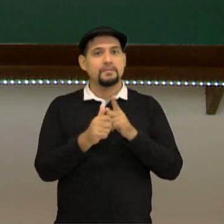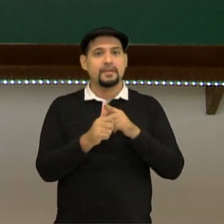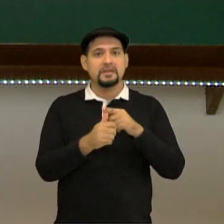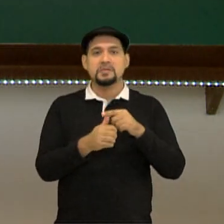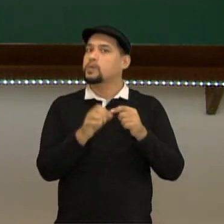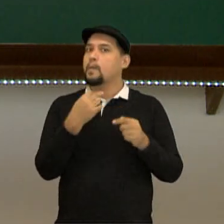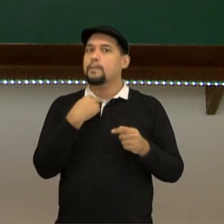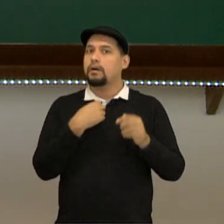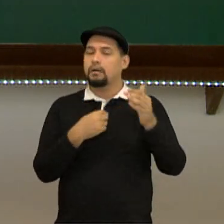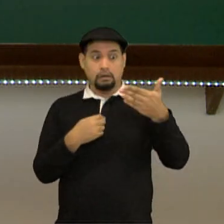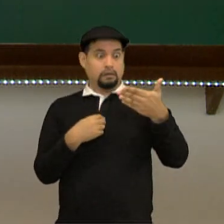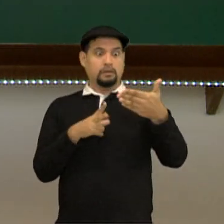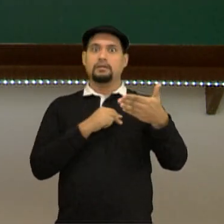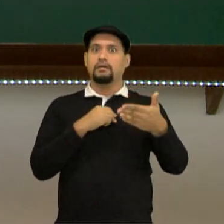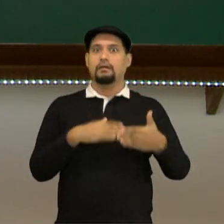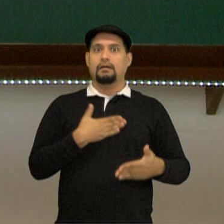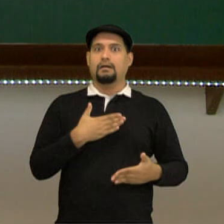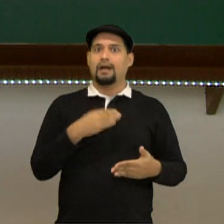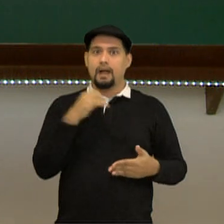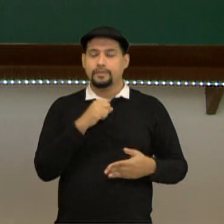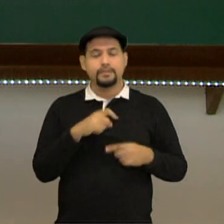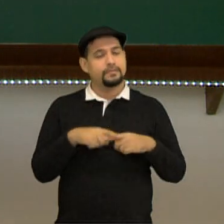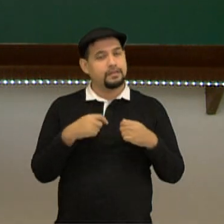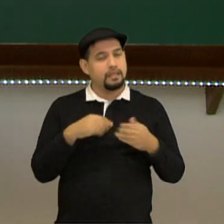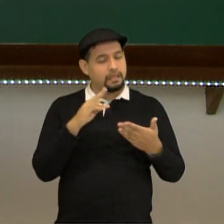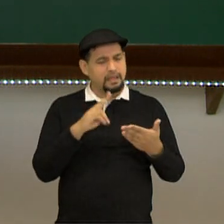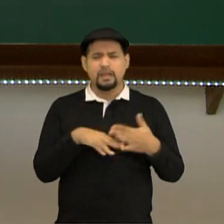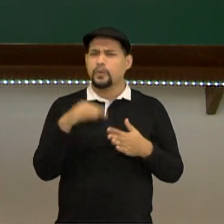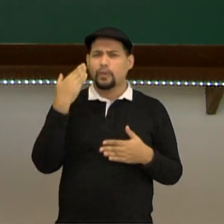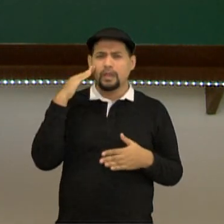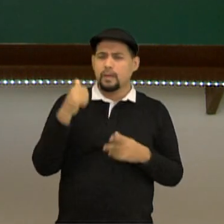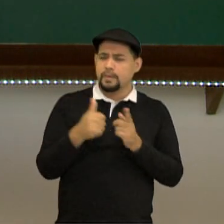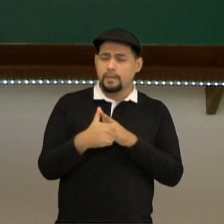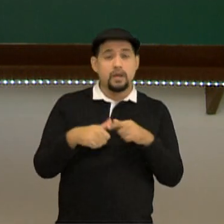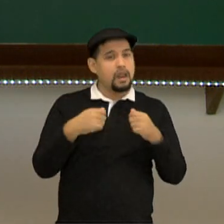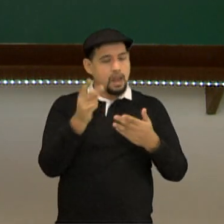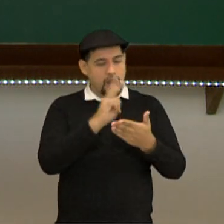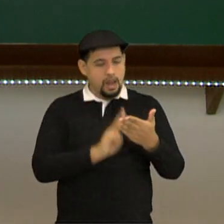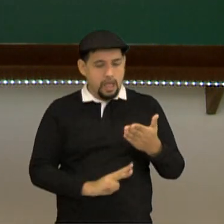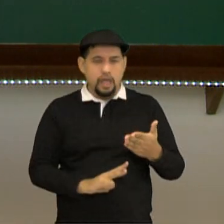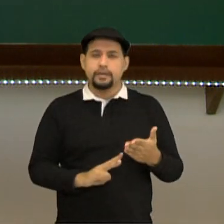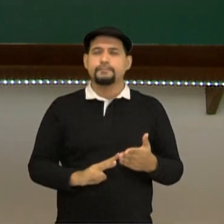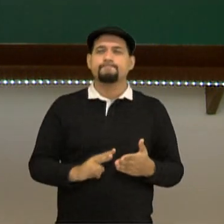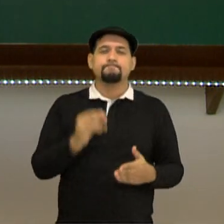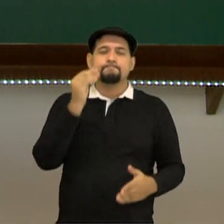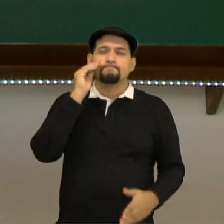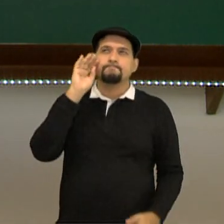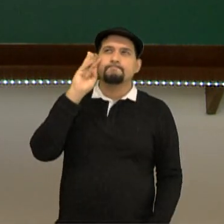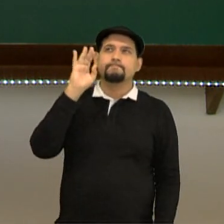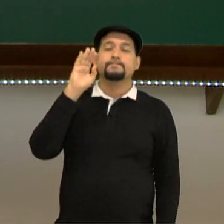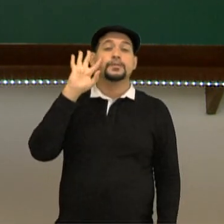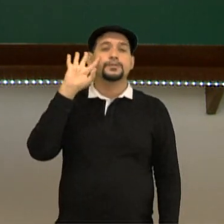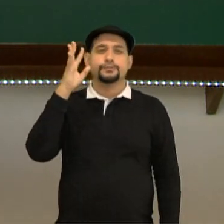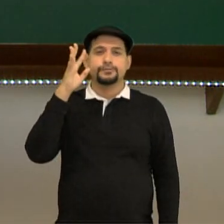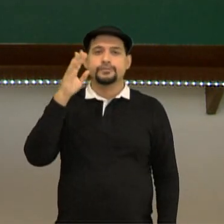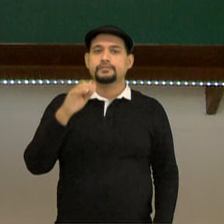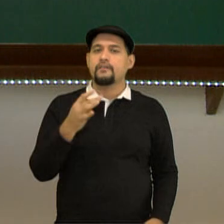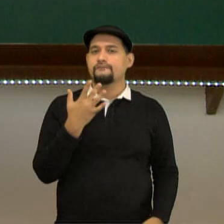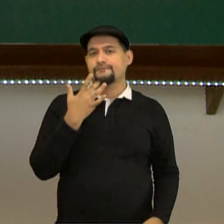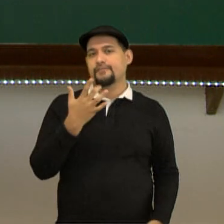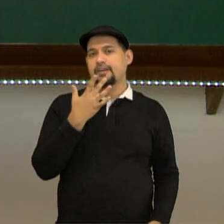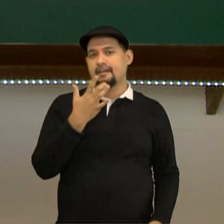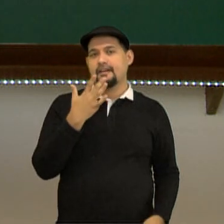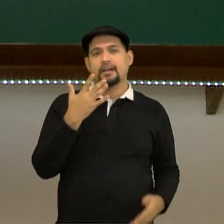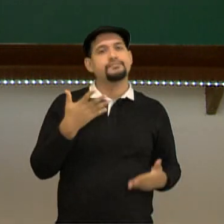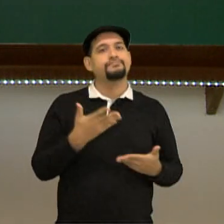para matemática, para qualquer outra disciplina. Não entendeu da primeira vez? Leia, tente imaginar a situação. Isso vai facilitar